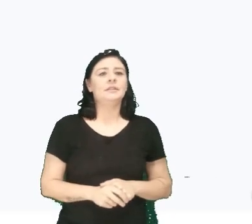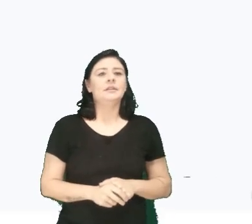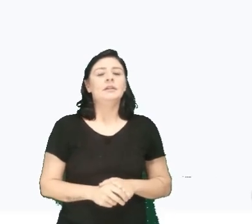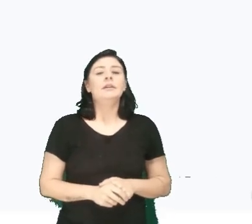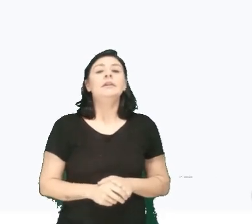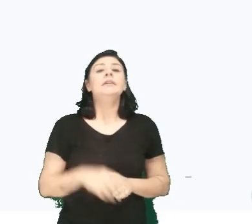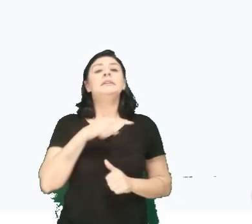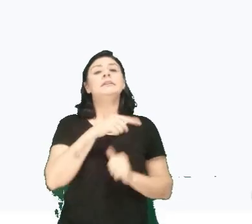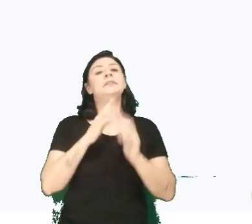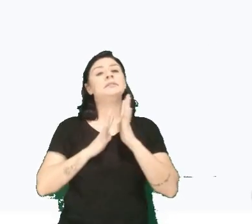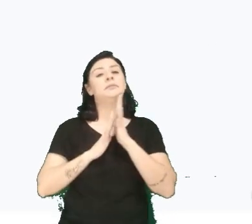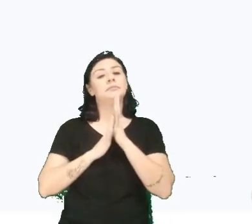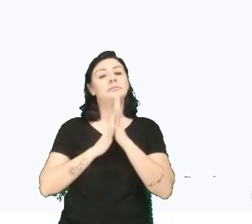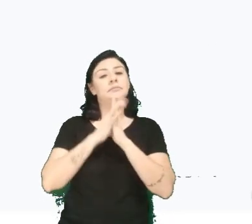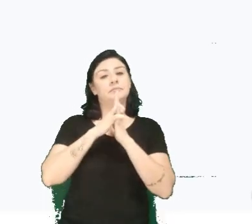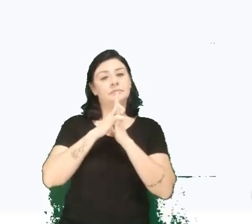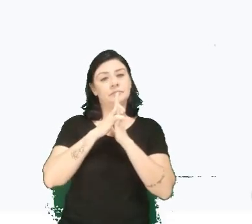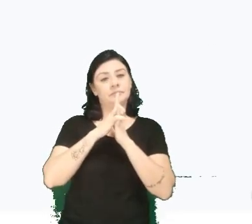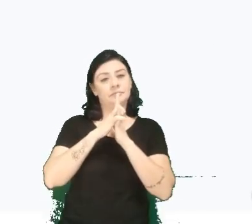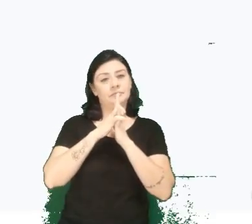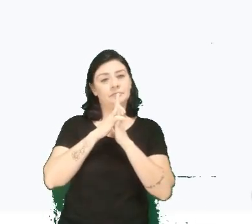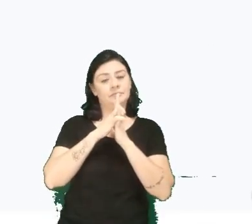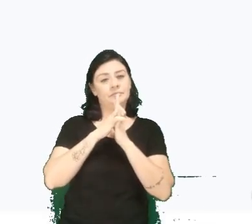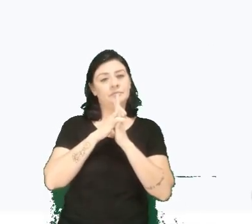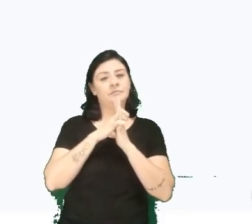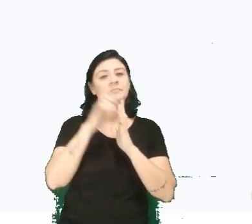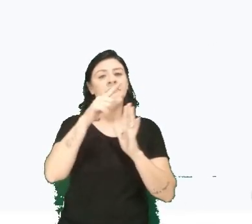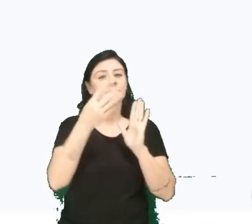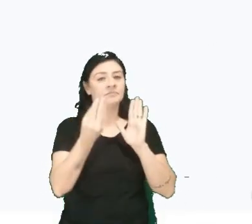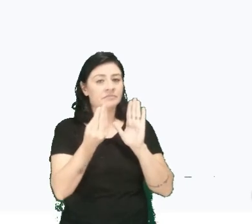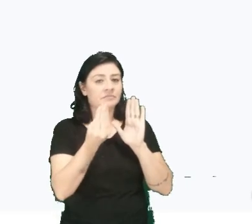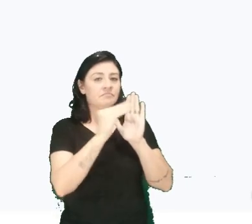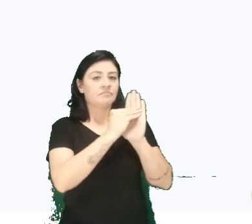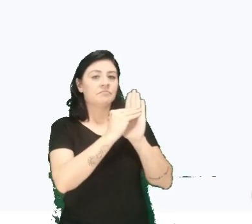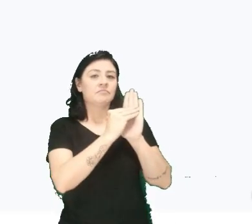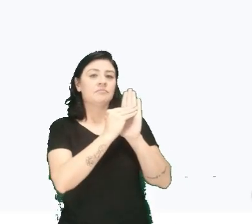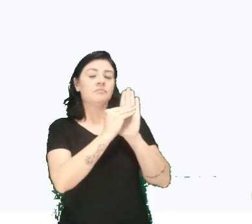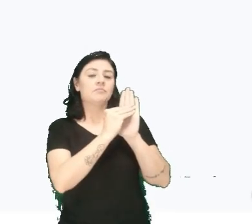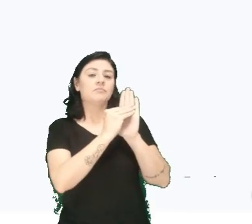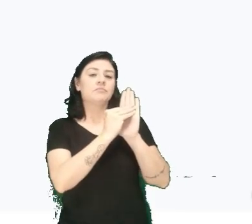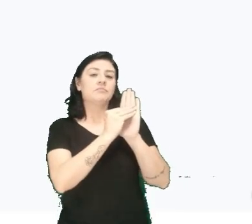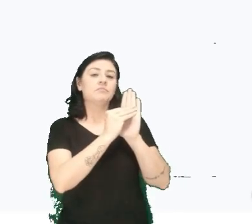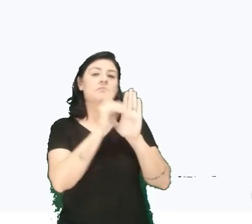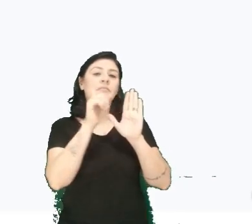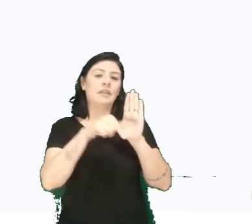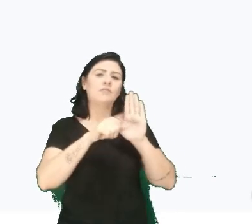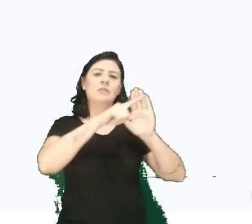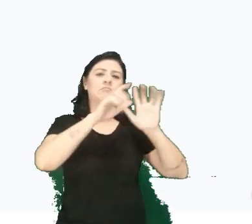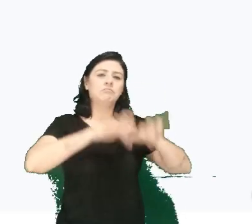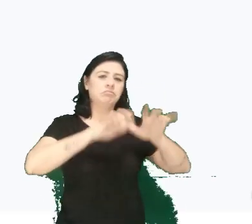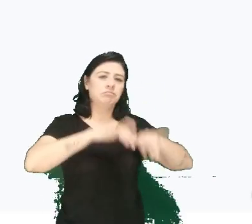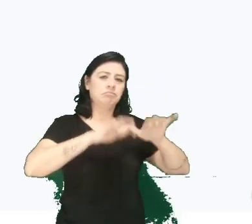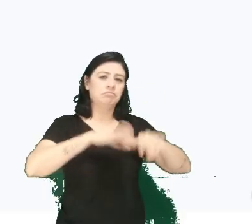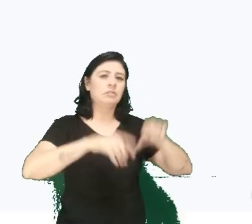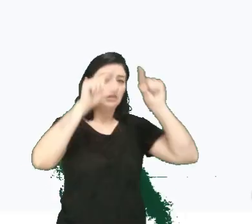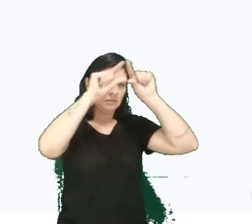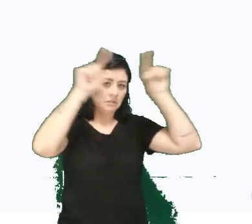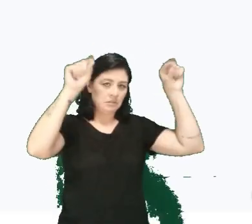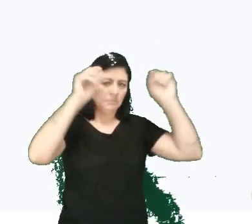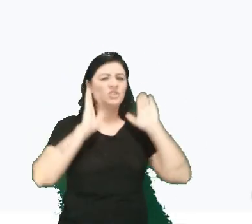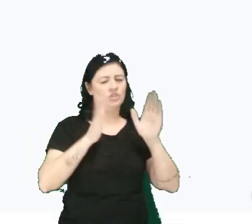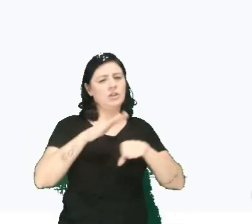O plano de aula, então, você vai colocar ali vai preencher ali os itens, né, que